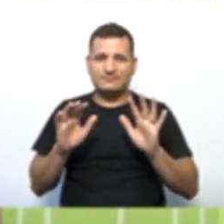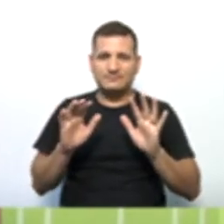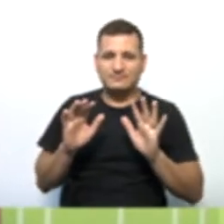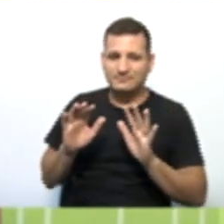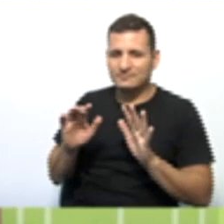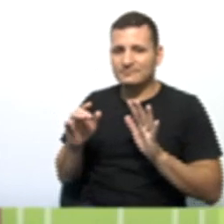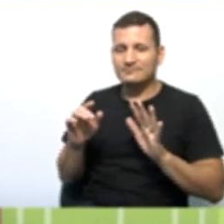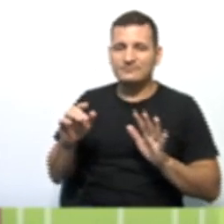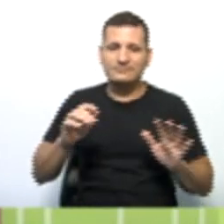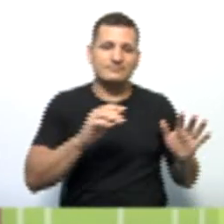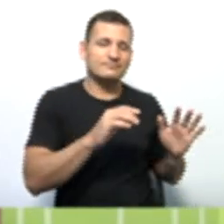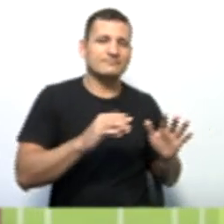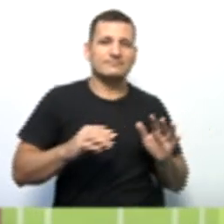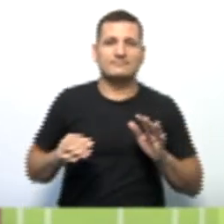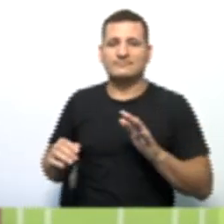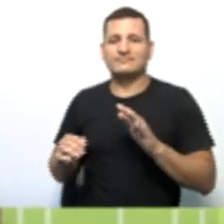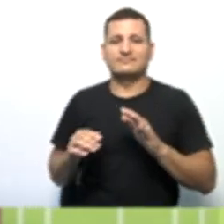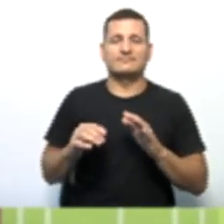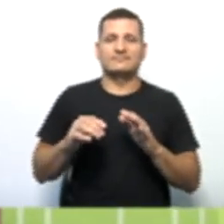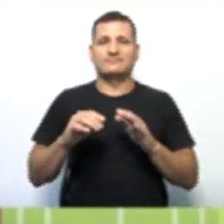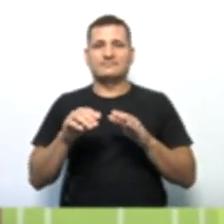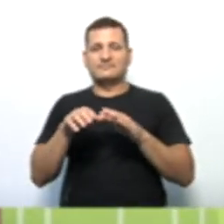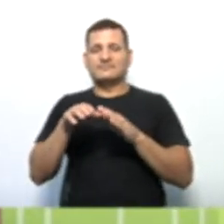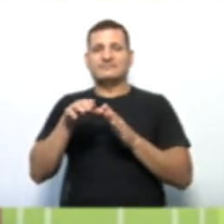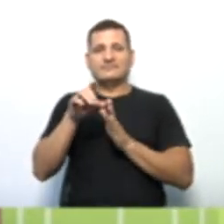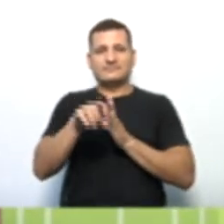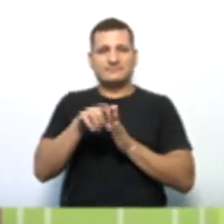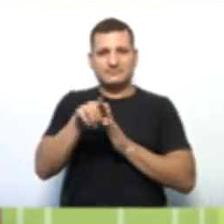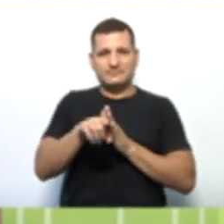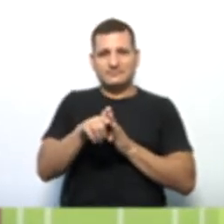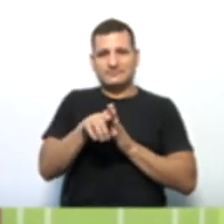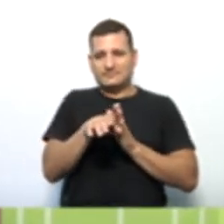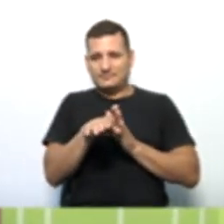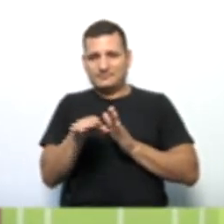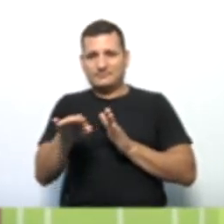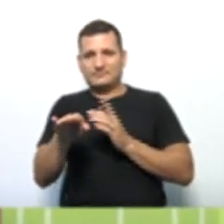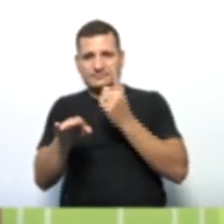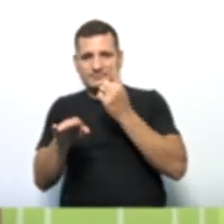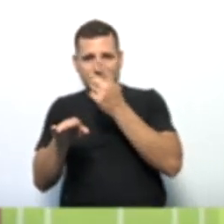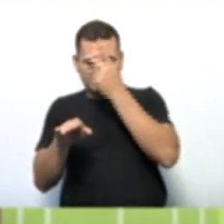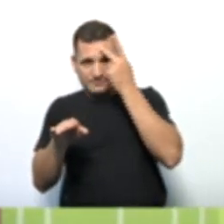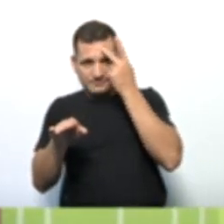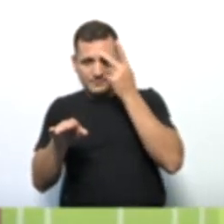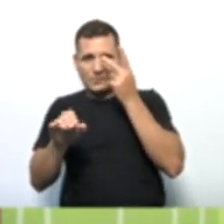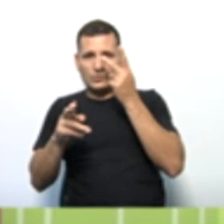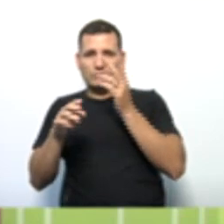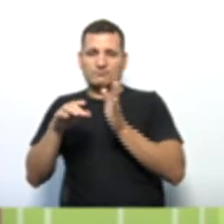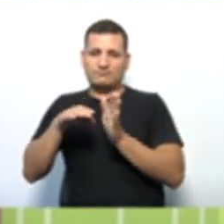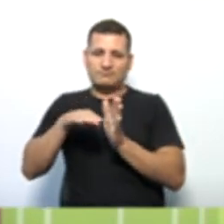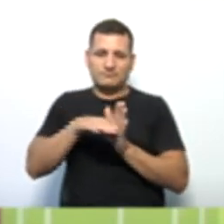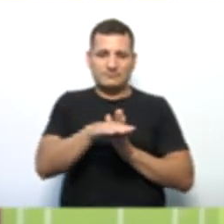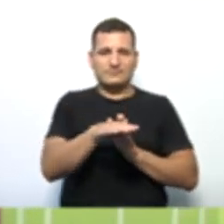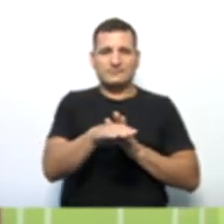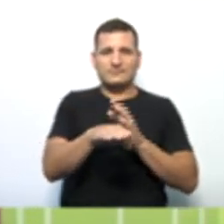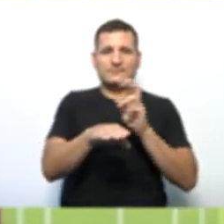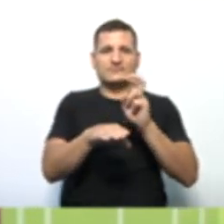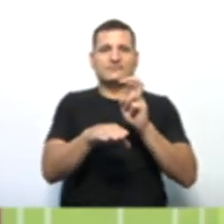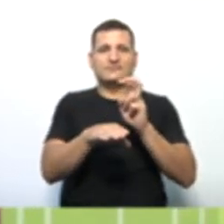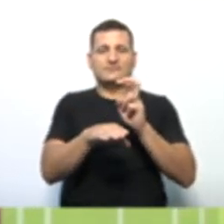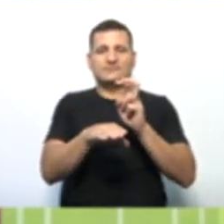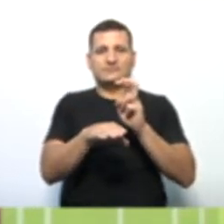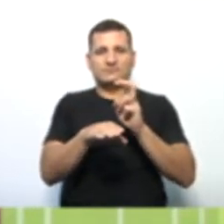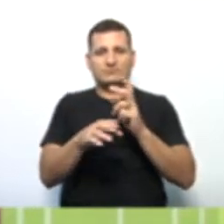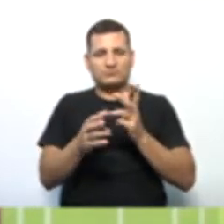Você tem que optar. O trem vai para a direção de 1 pessoa ou vai para a direção de 5? Muitos de